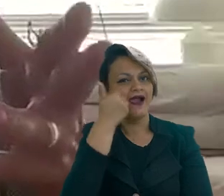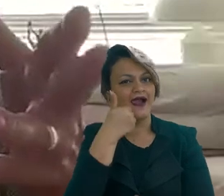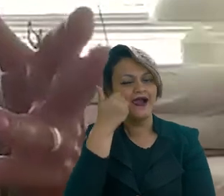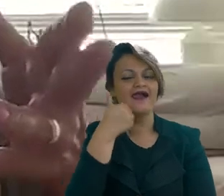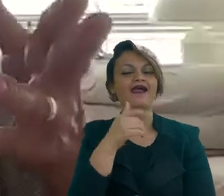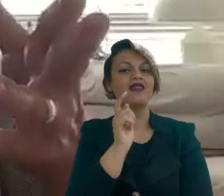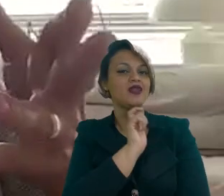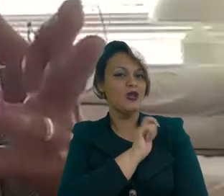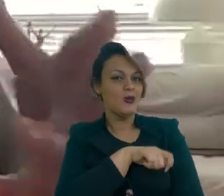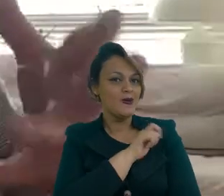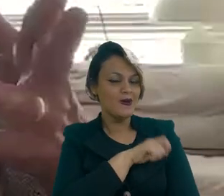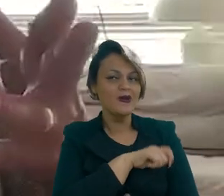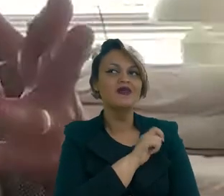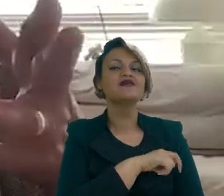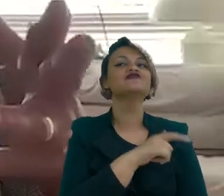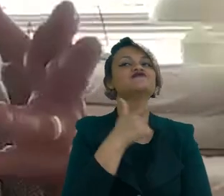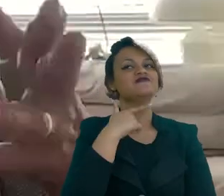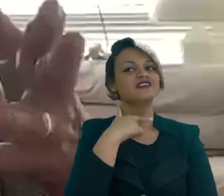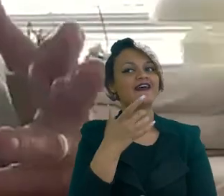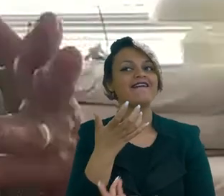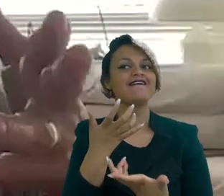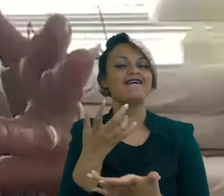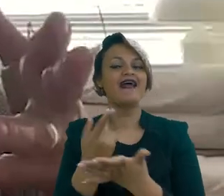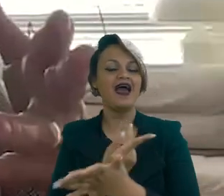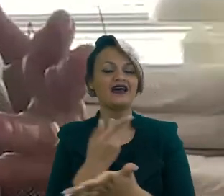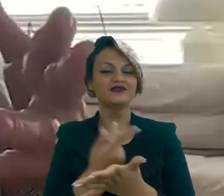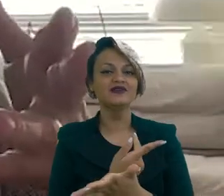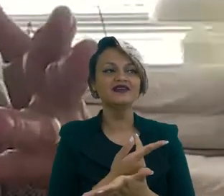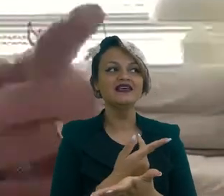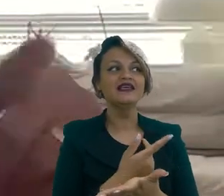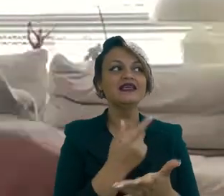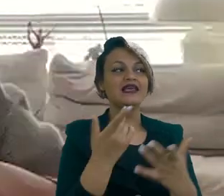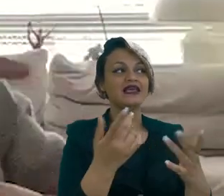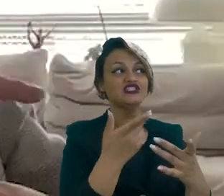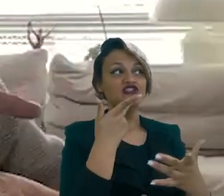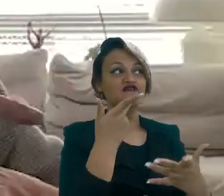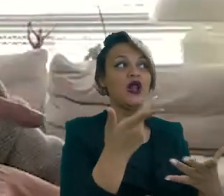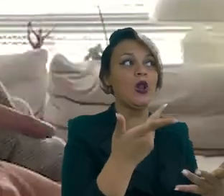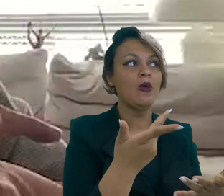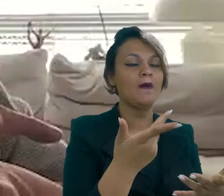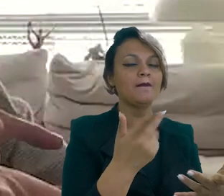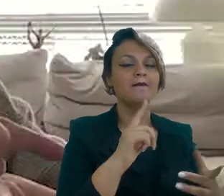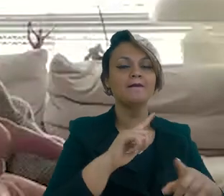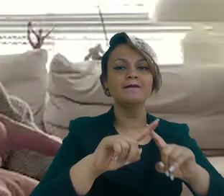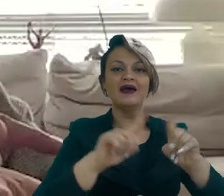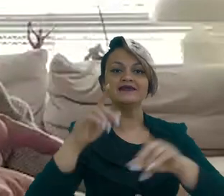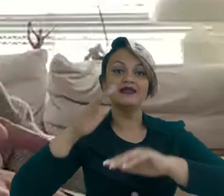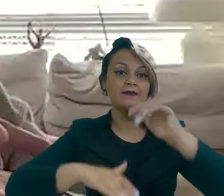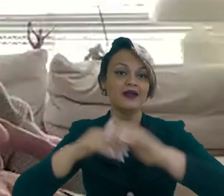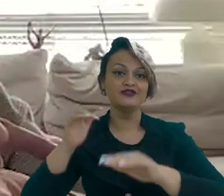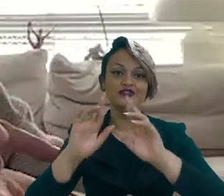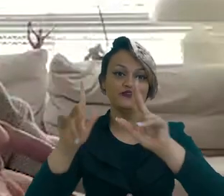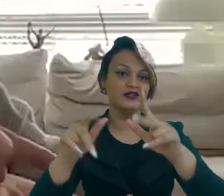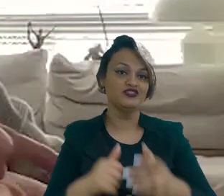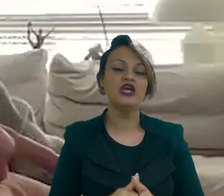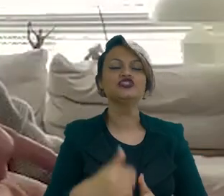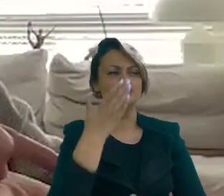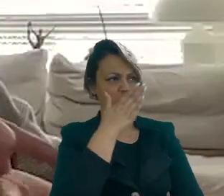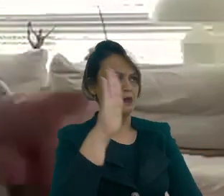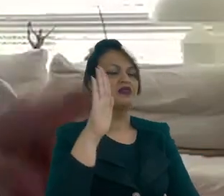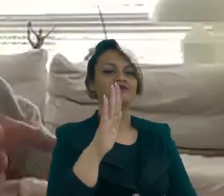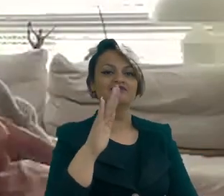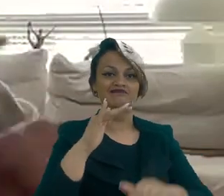safadamente dolosamente culposamente desmentindo o que subjetivamente nós